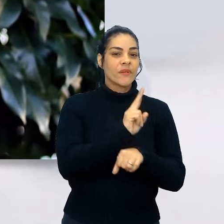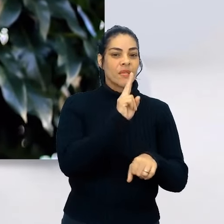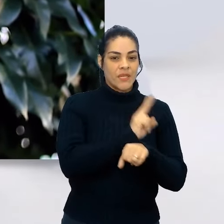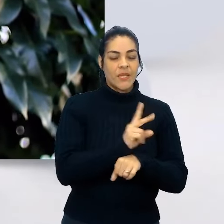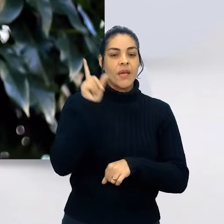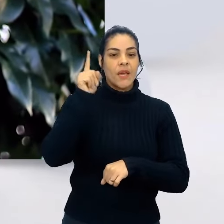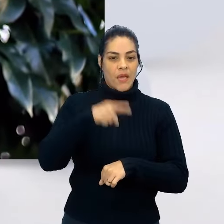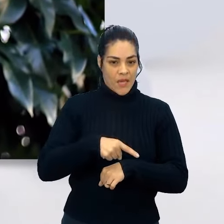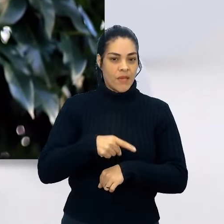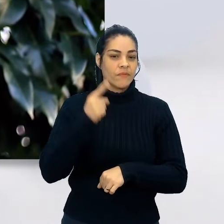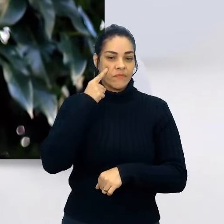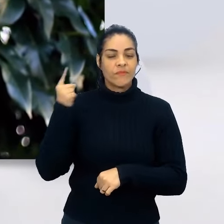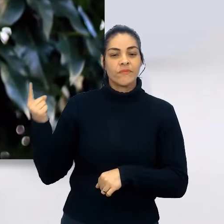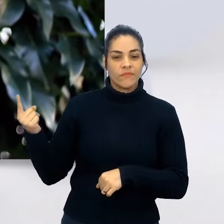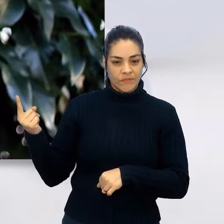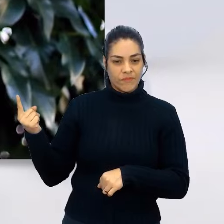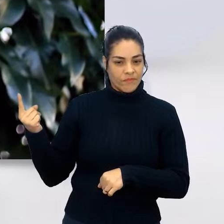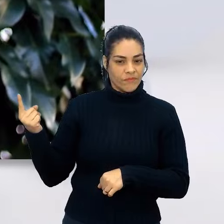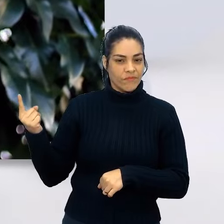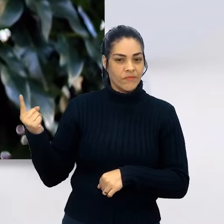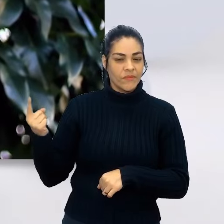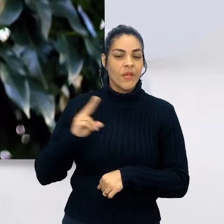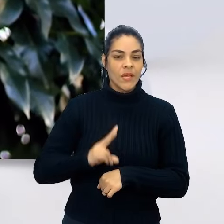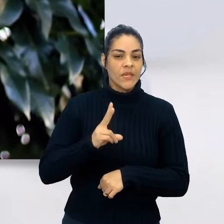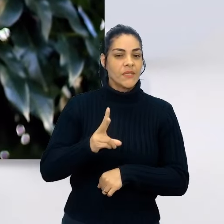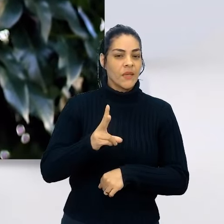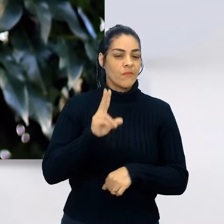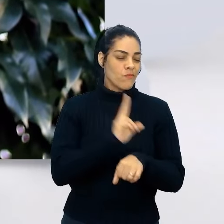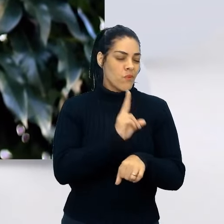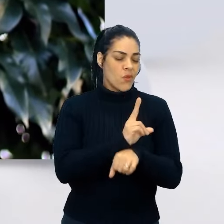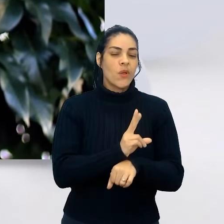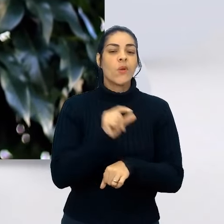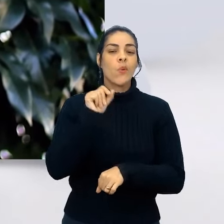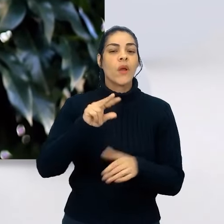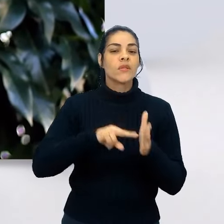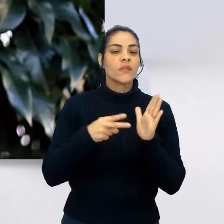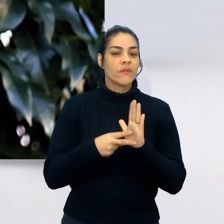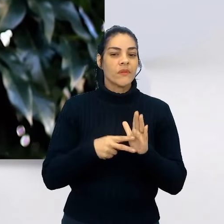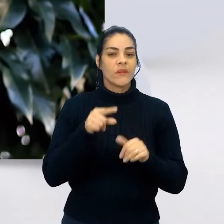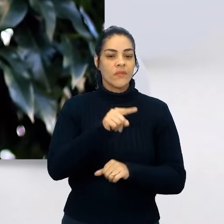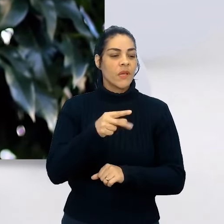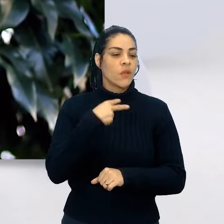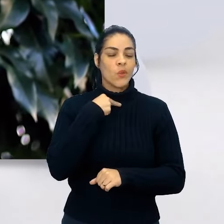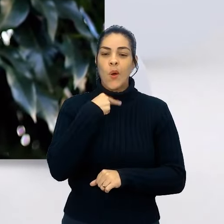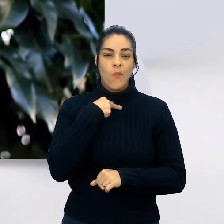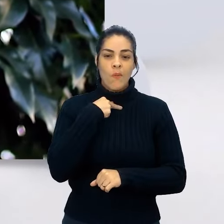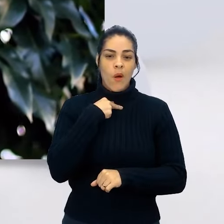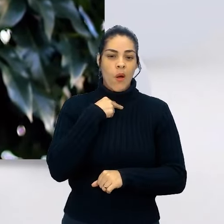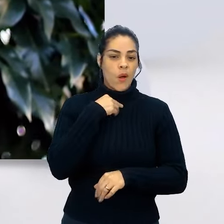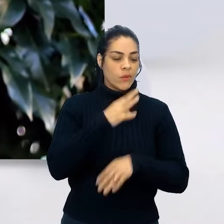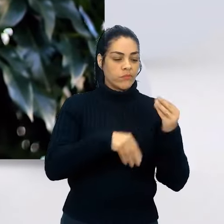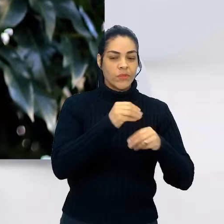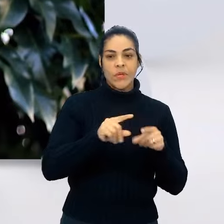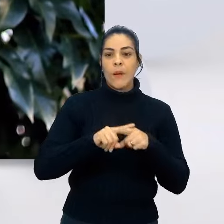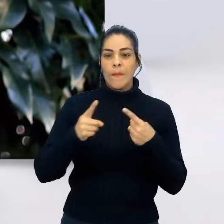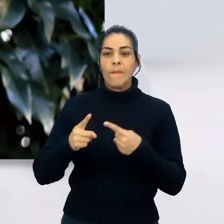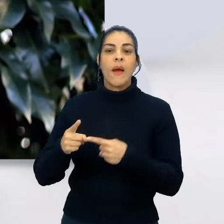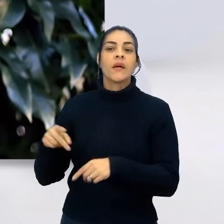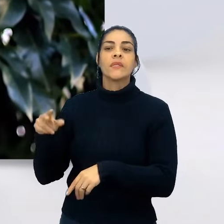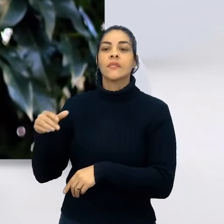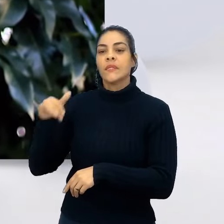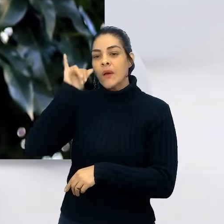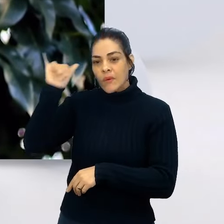significa intocabilidade e manter intacto o meio ambiente, o que significa que você não pode mexer. Já conservar é manter